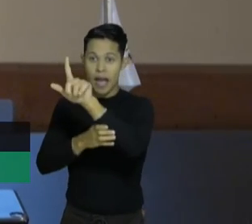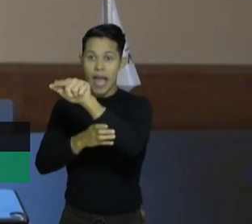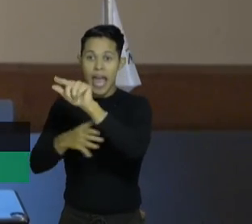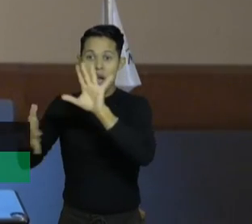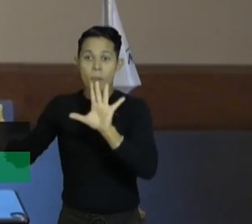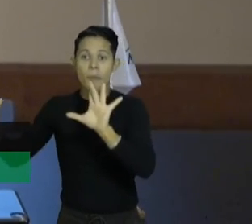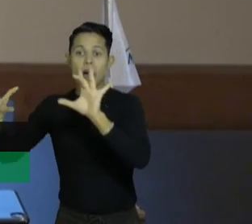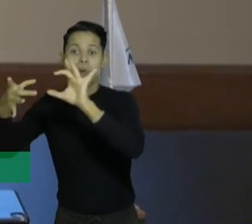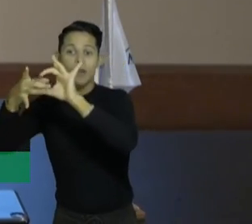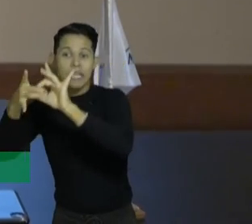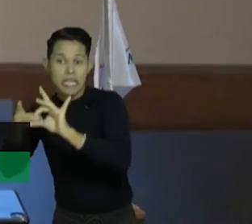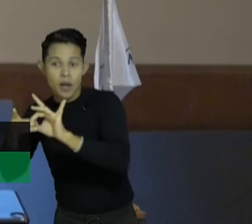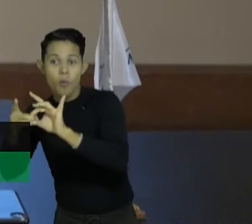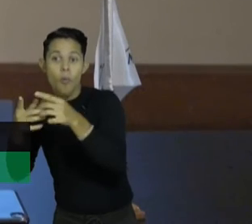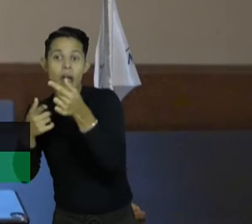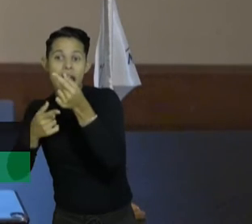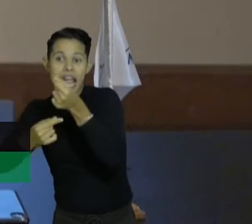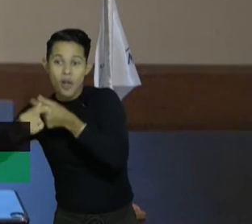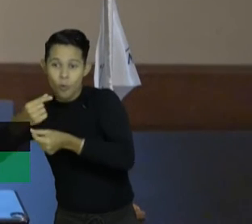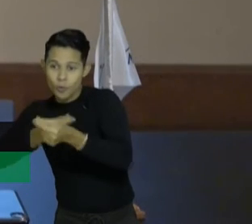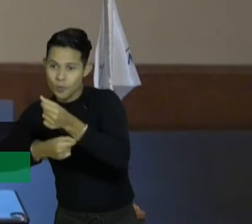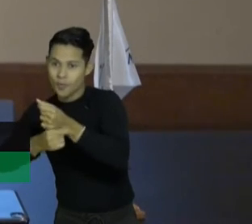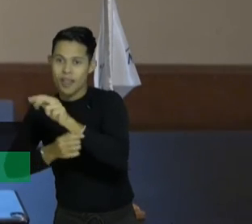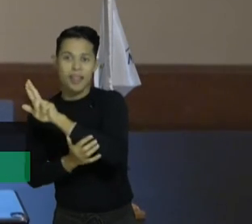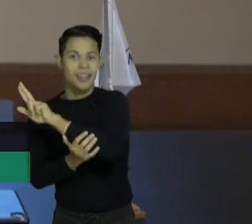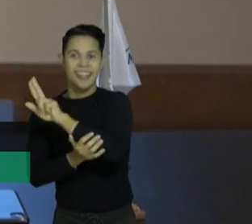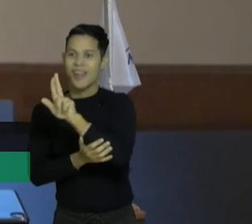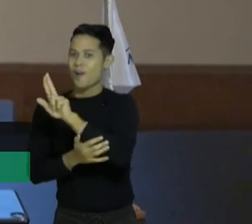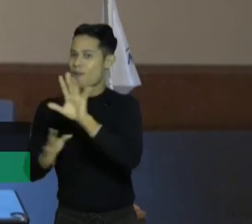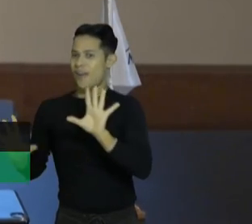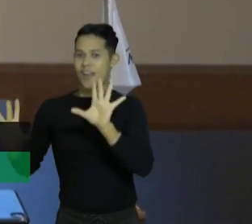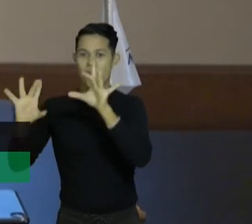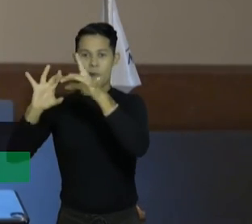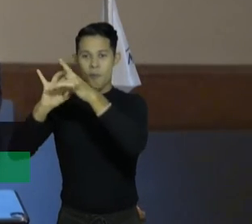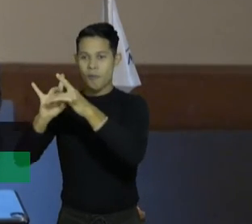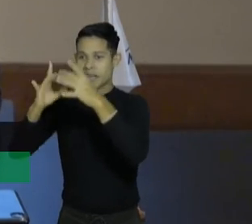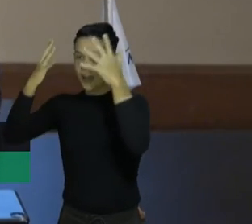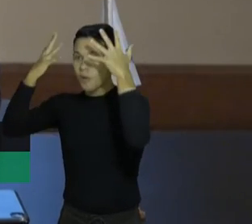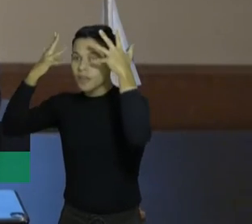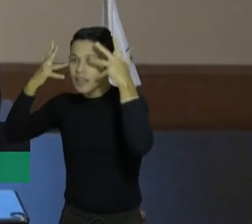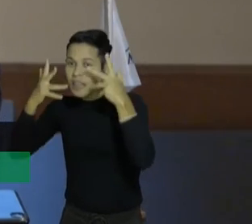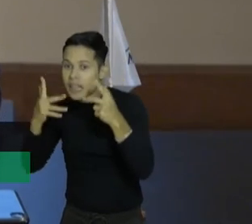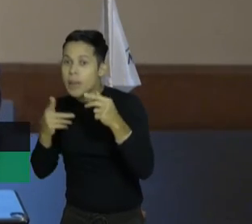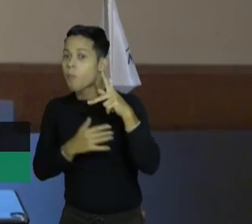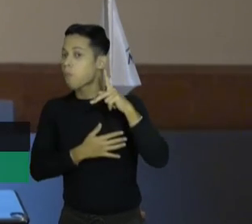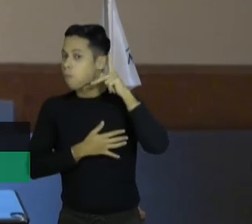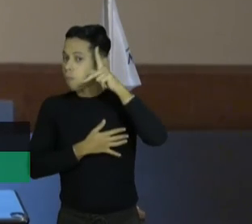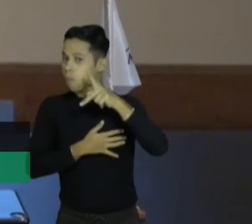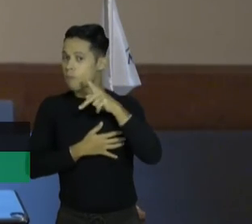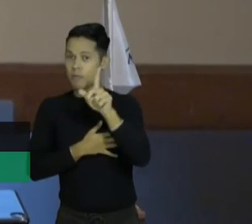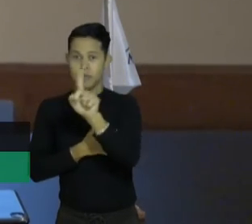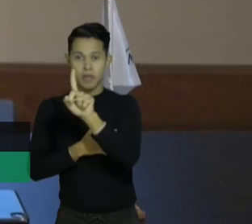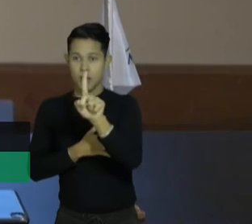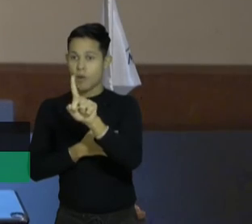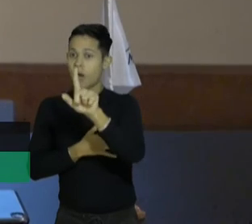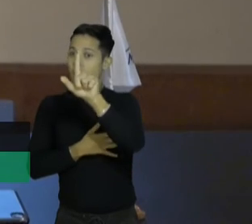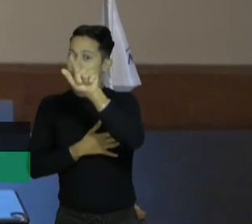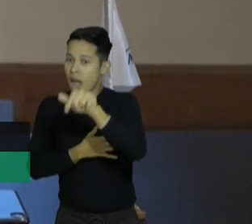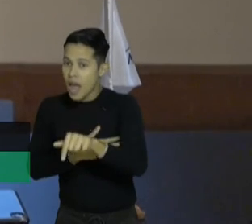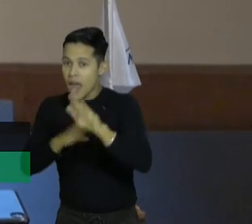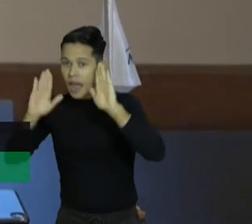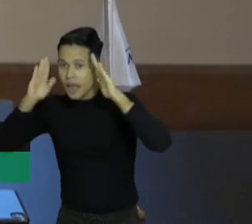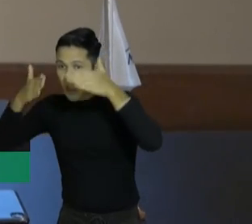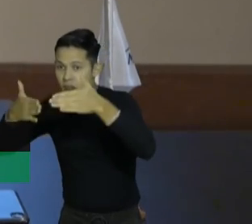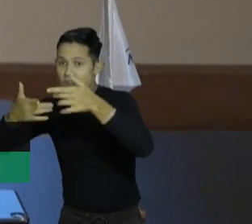sobretudo Econômica não é uma união de natureza política os países da União Europeia TM